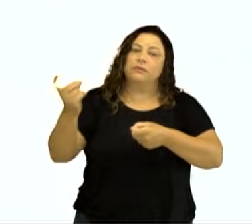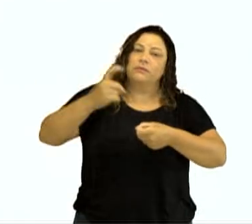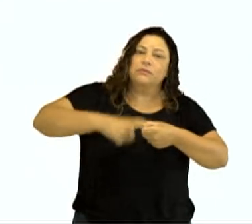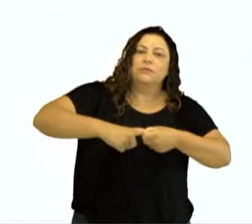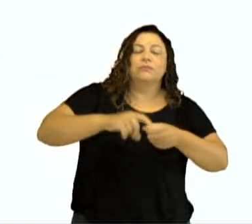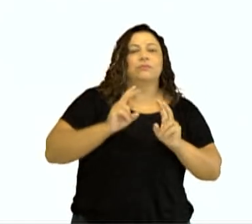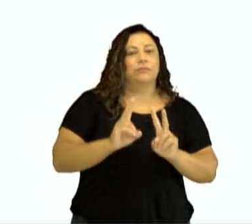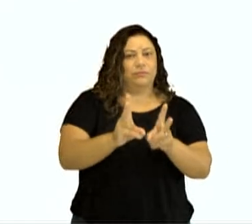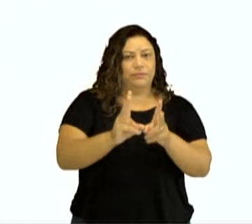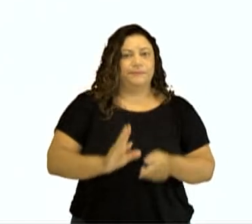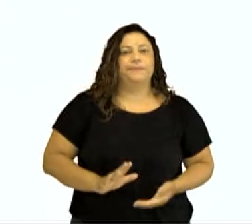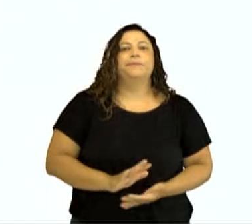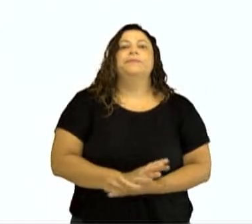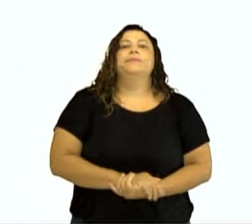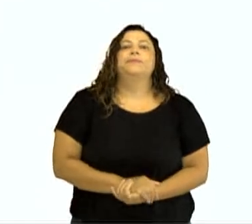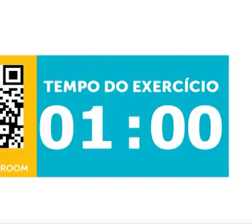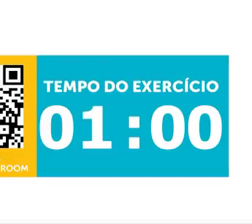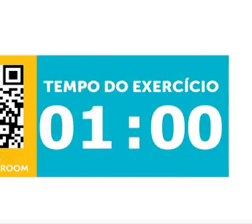continuar a nossa aula.